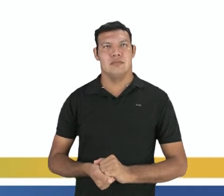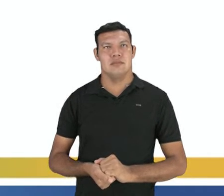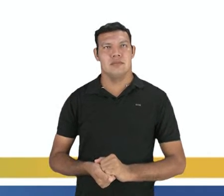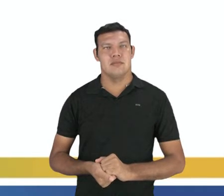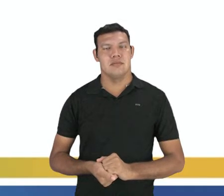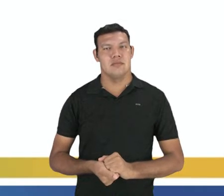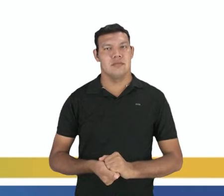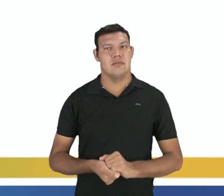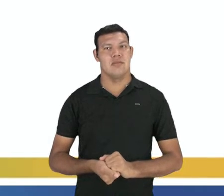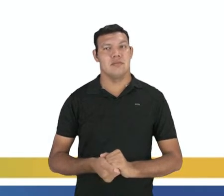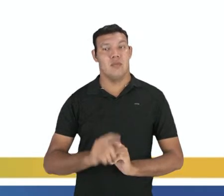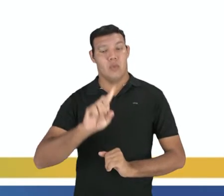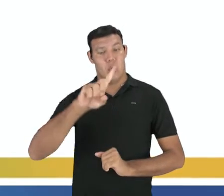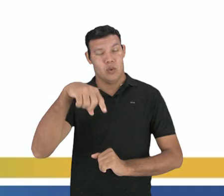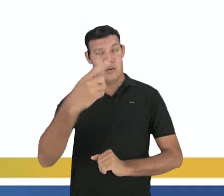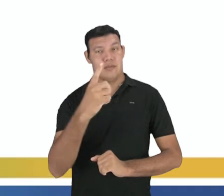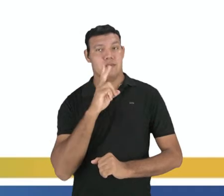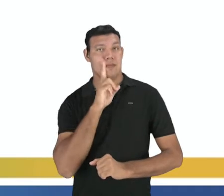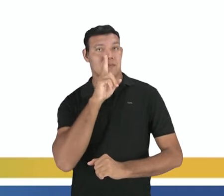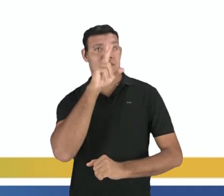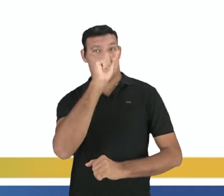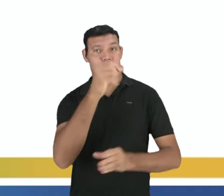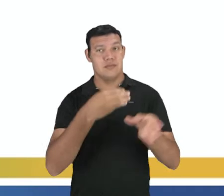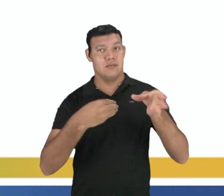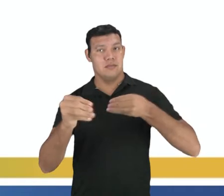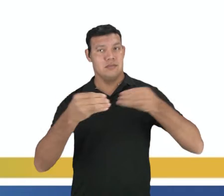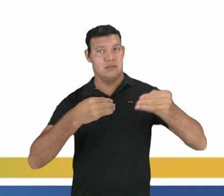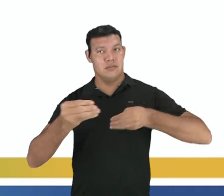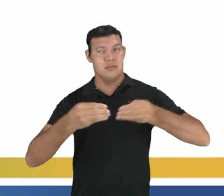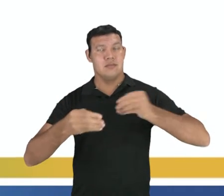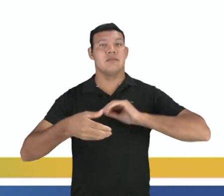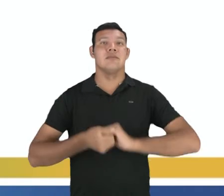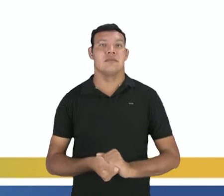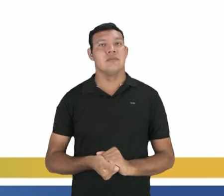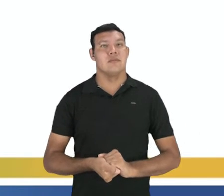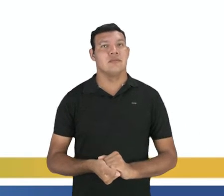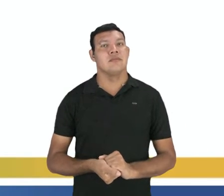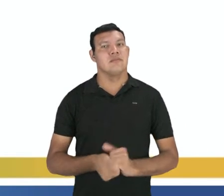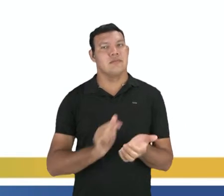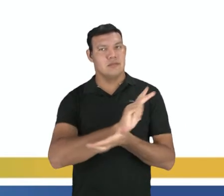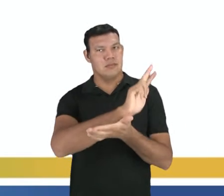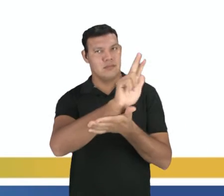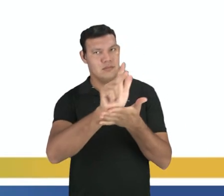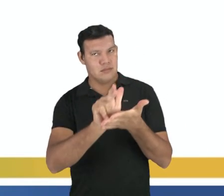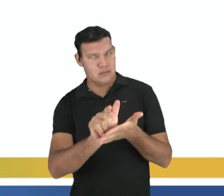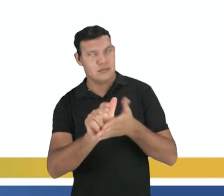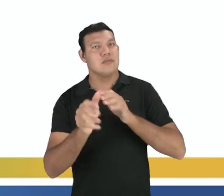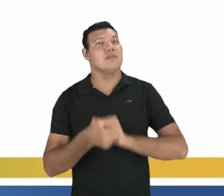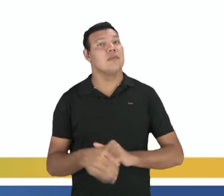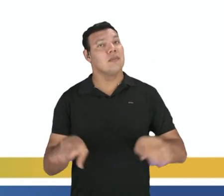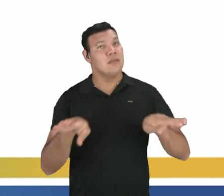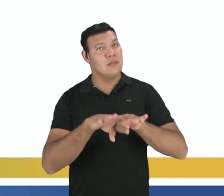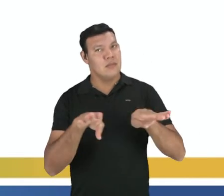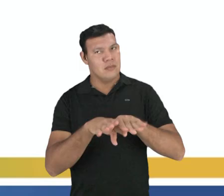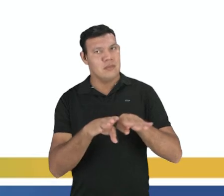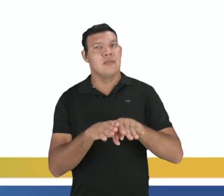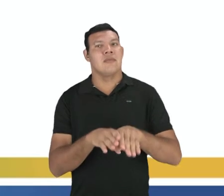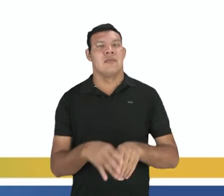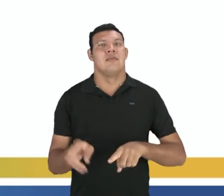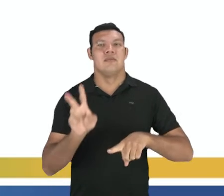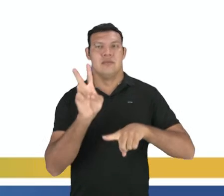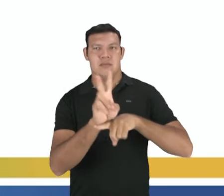outra força conservativa é a força elástica tá e ela é uma força variável mas também ela é